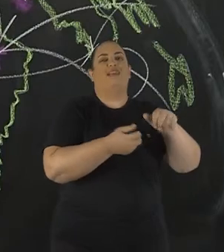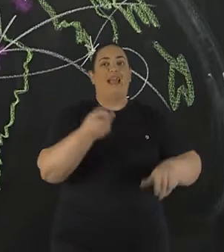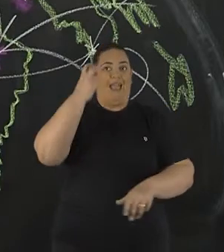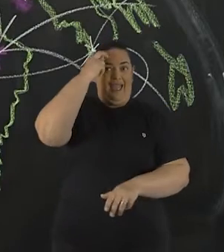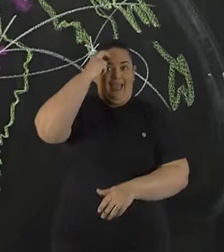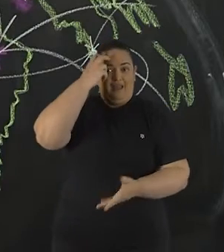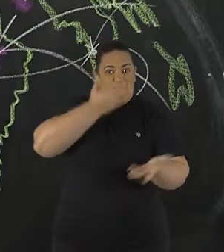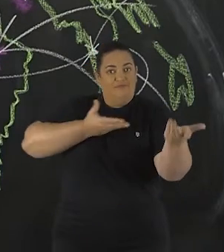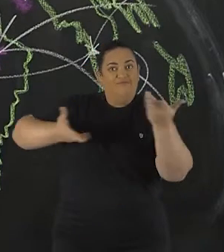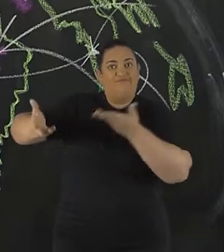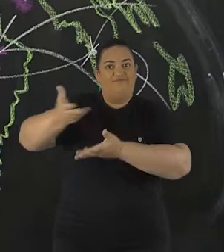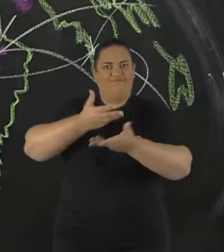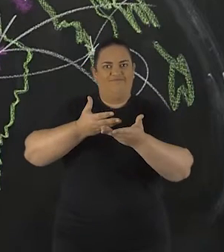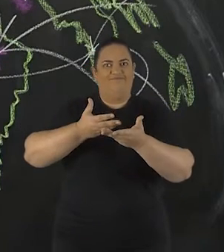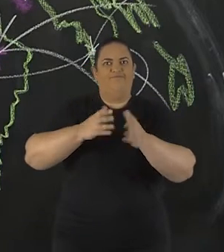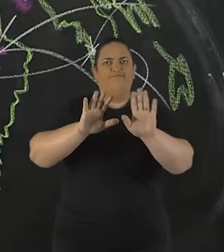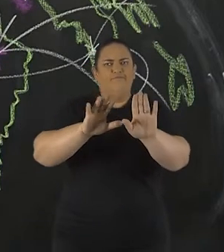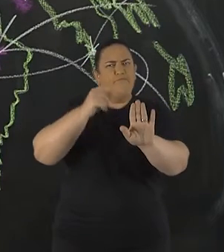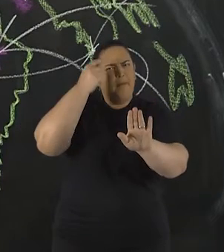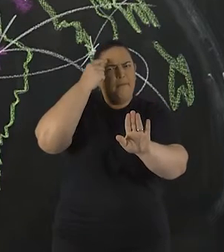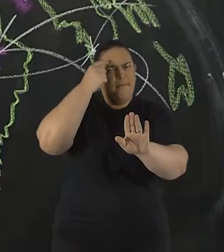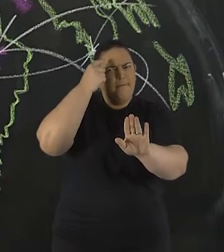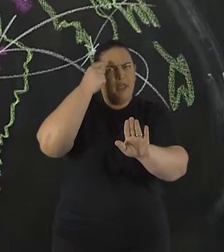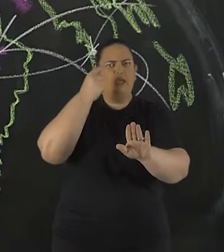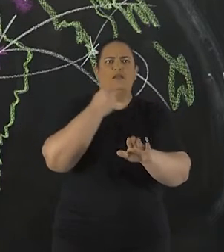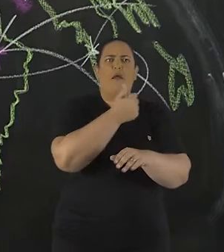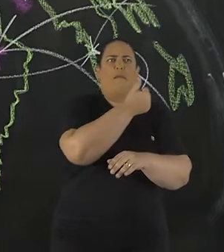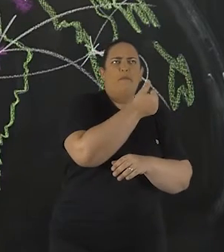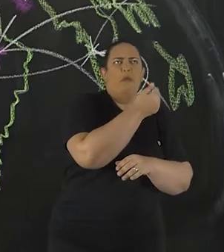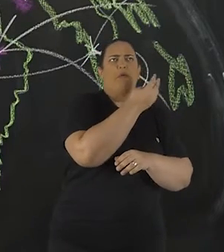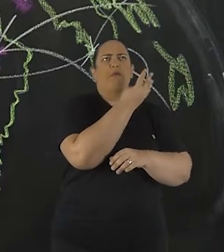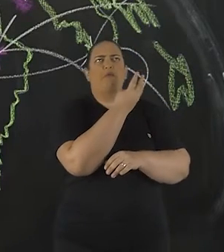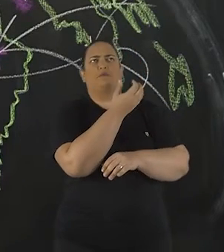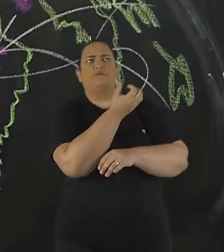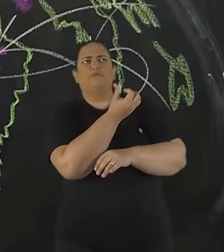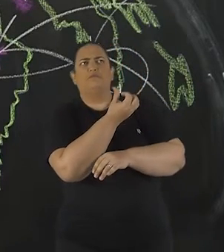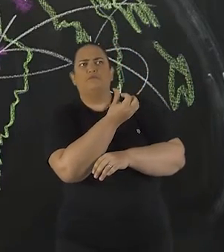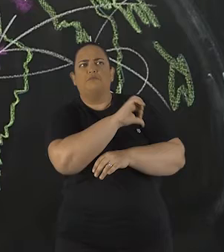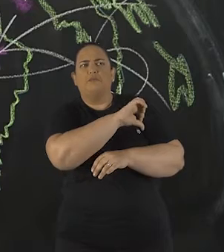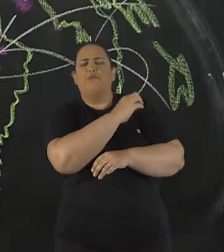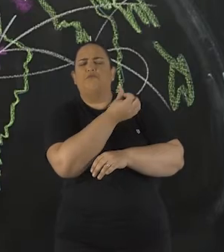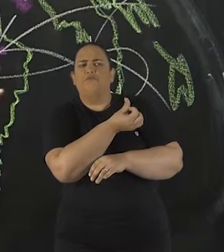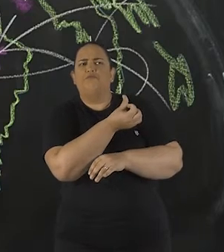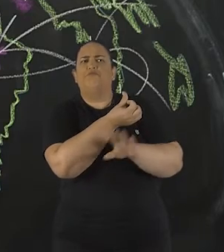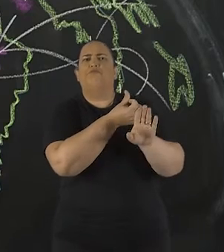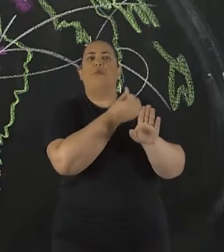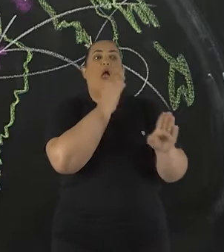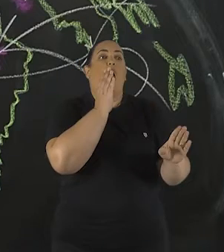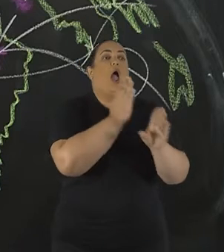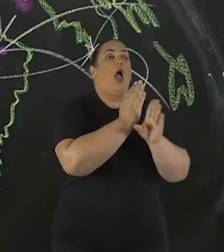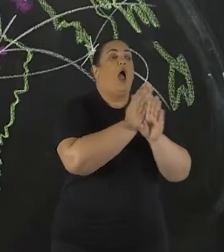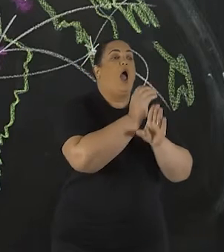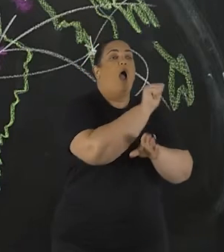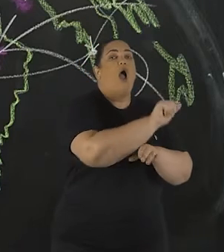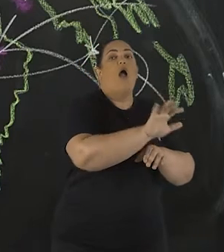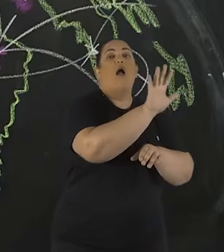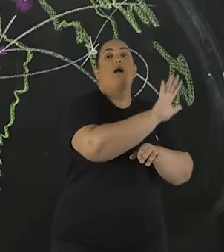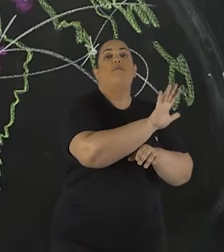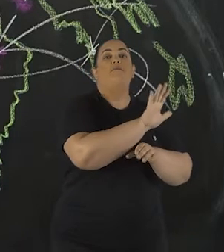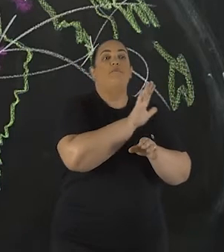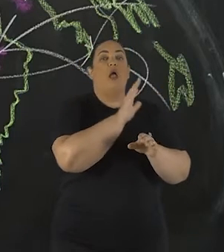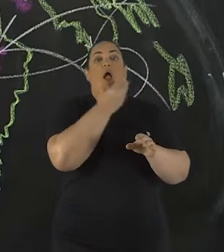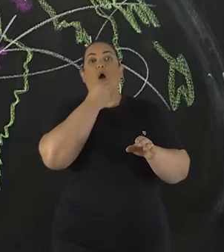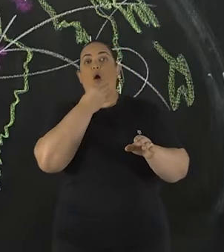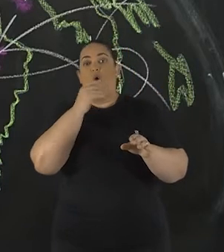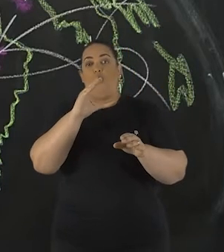ano de 1496, a descoberta da América por Cristóvão Colombo, vem ali um fluxo